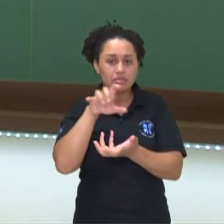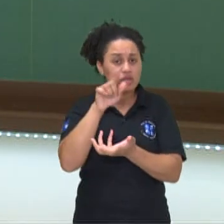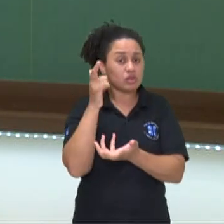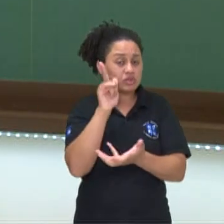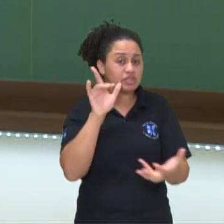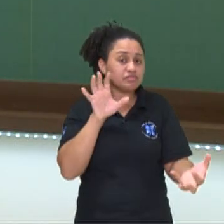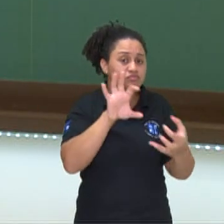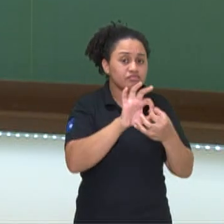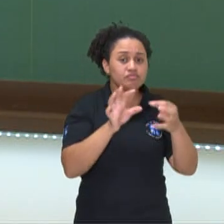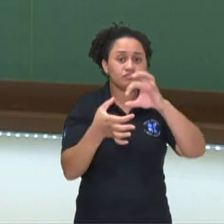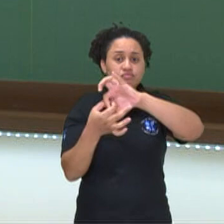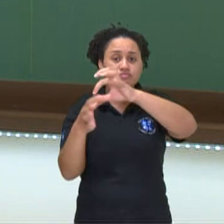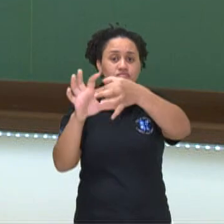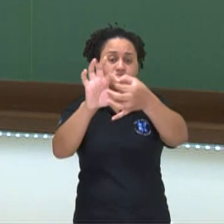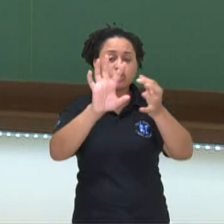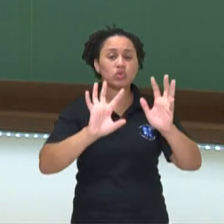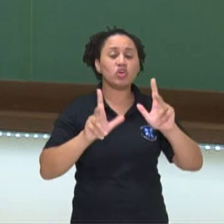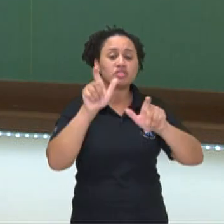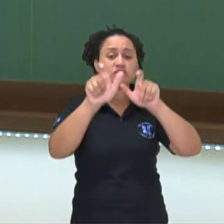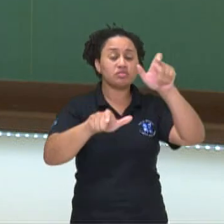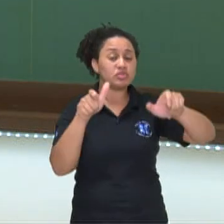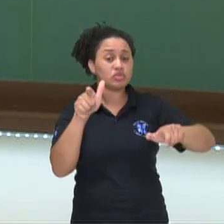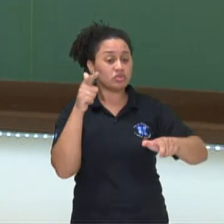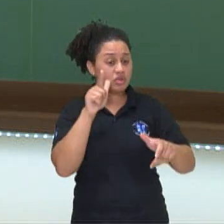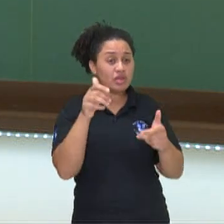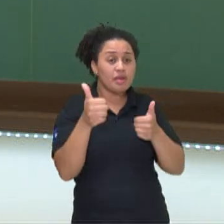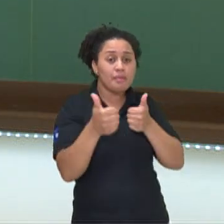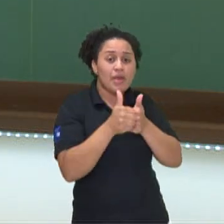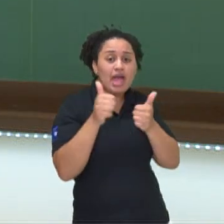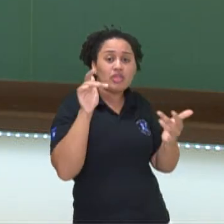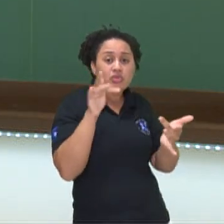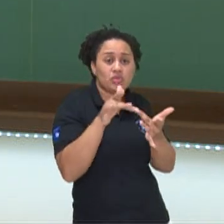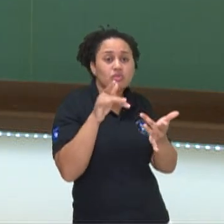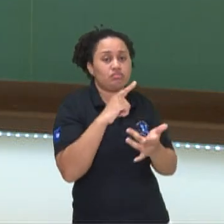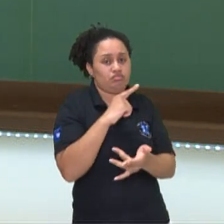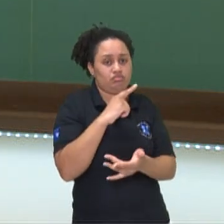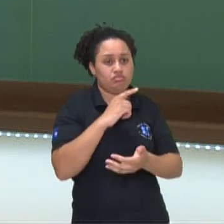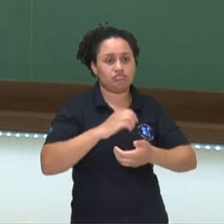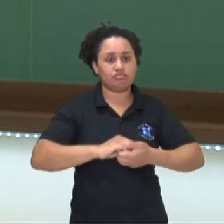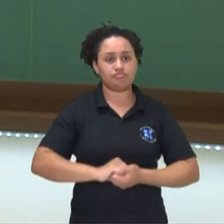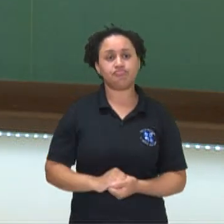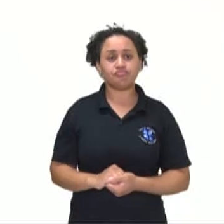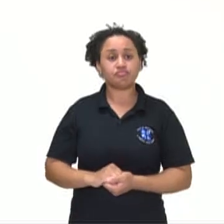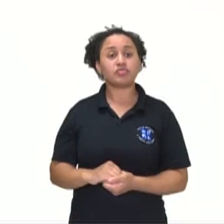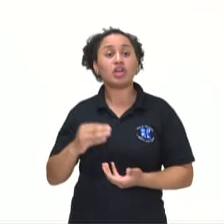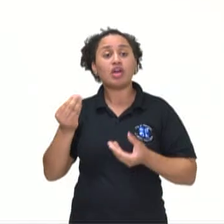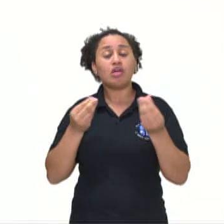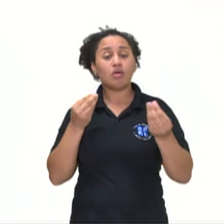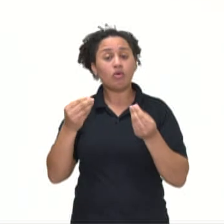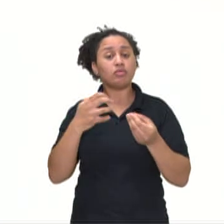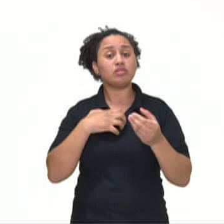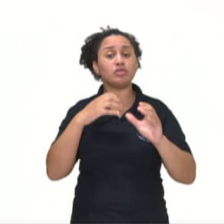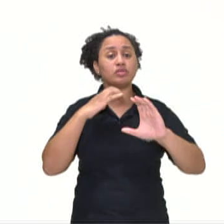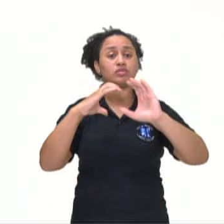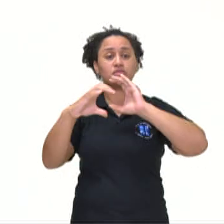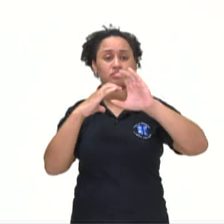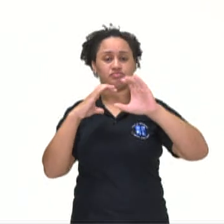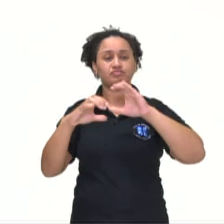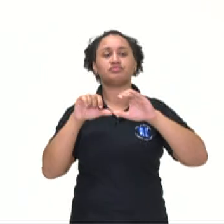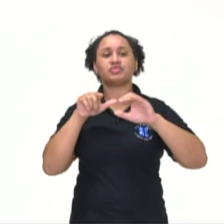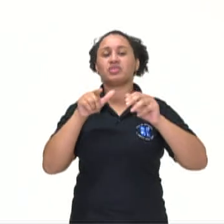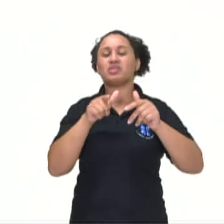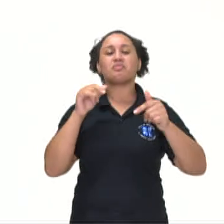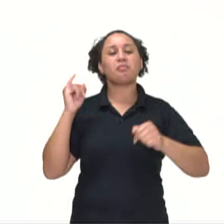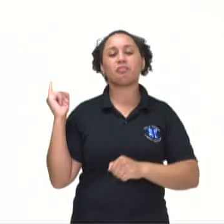com que todas as pessoas estejam conectadas, estejam próximas entre si. E as redes de comunicação, elas são um